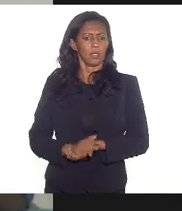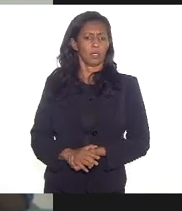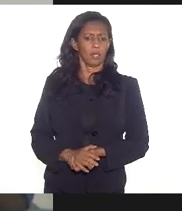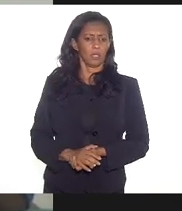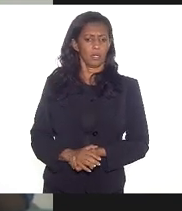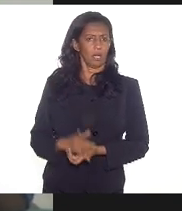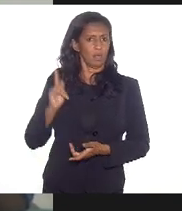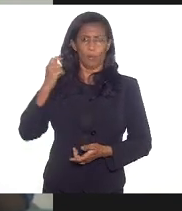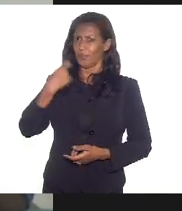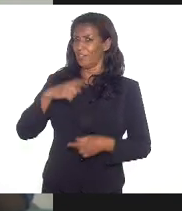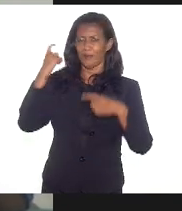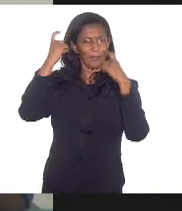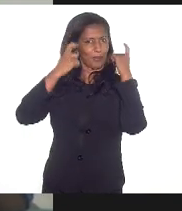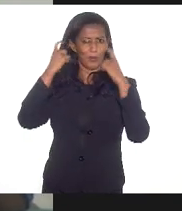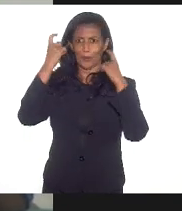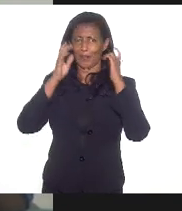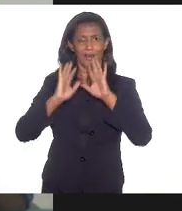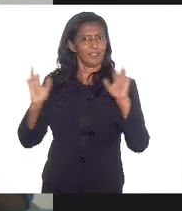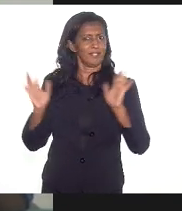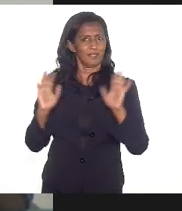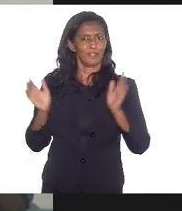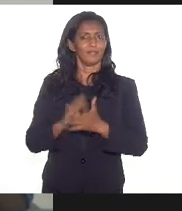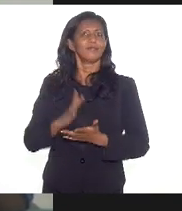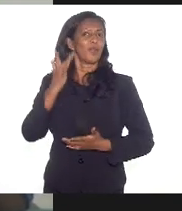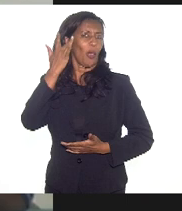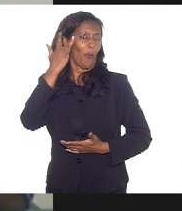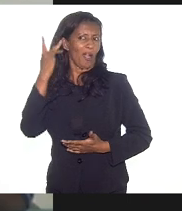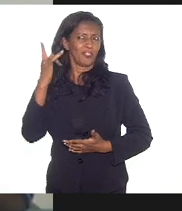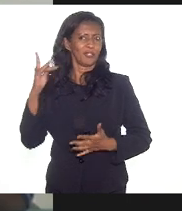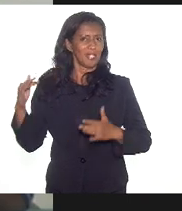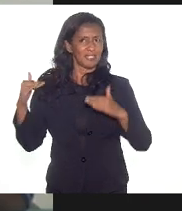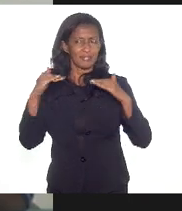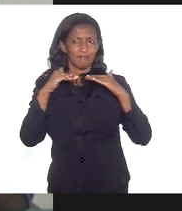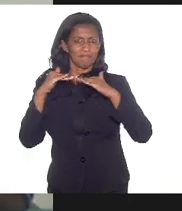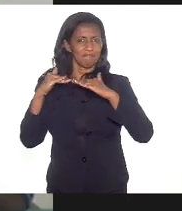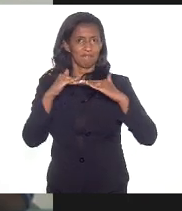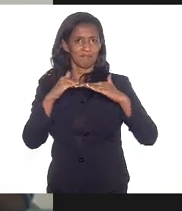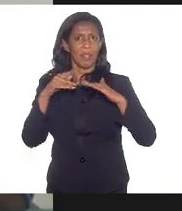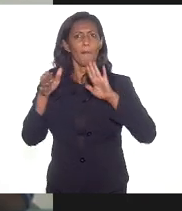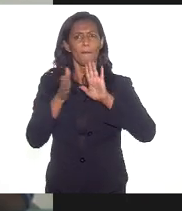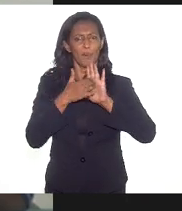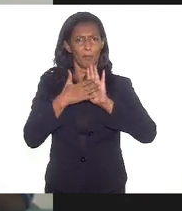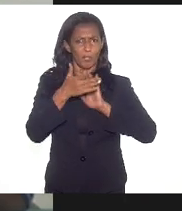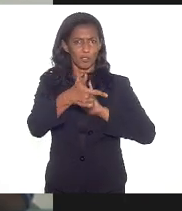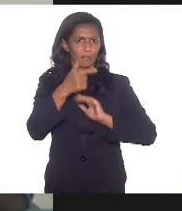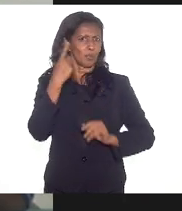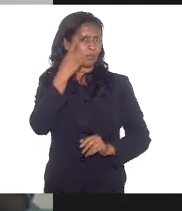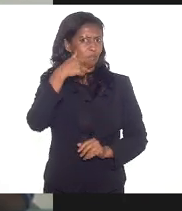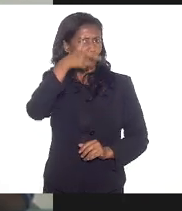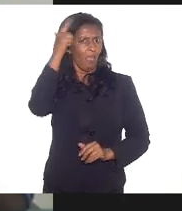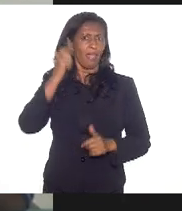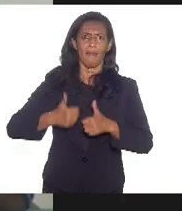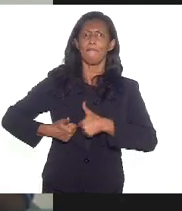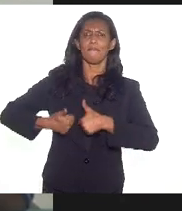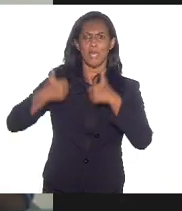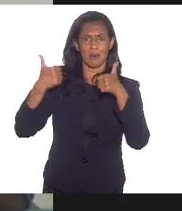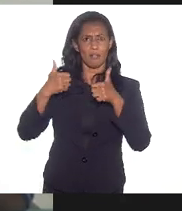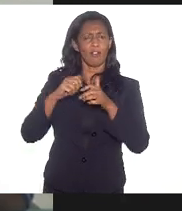ficar preocupado, mas acho que essa mediação proposta pelo deputado Luiz Paulo é a melhor possível nesse